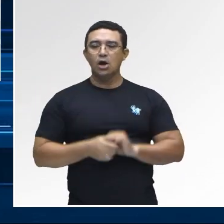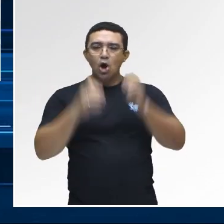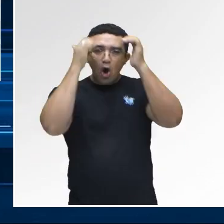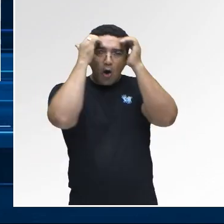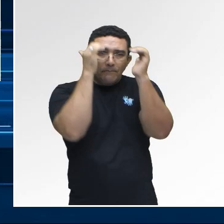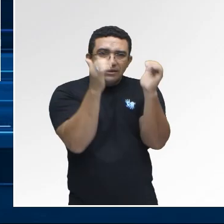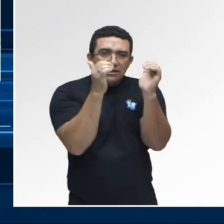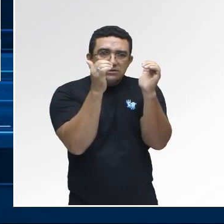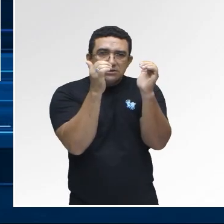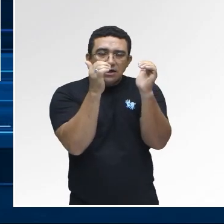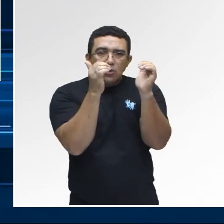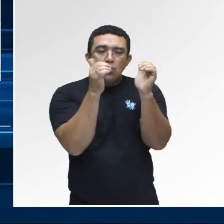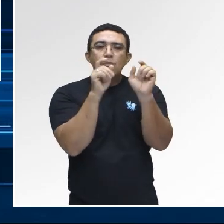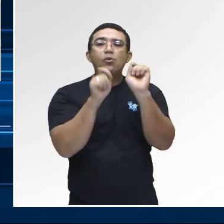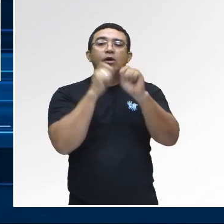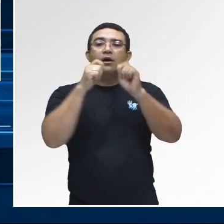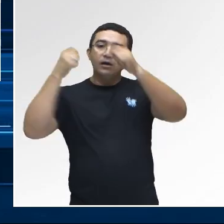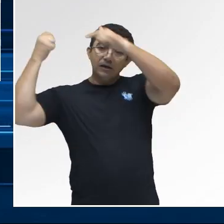pela tradição.